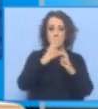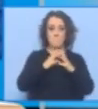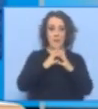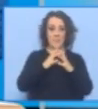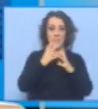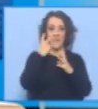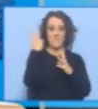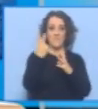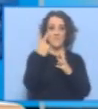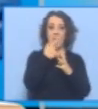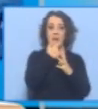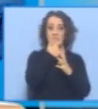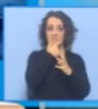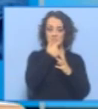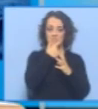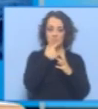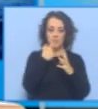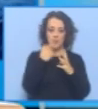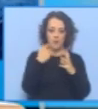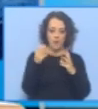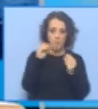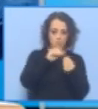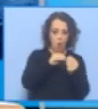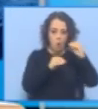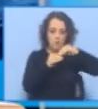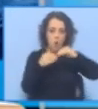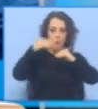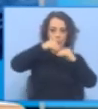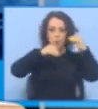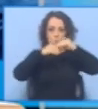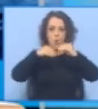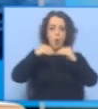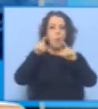que se encostam umas às outras e que umas com as outras servem de